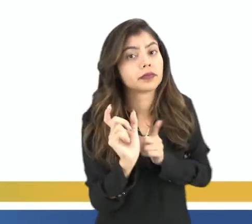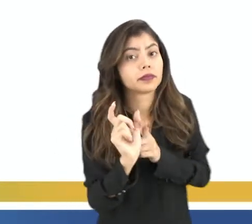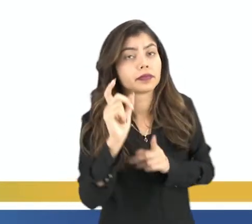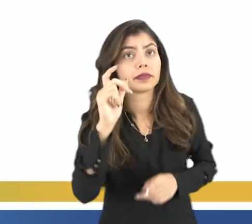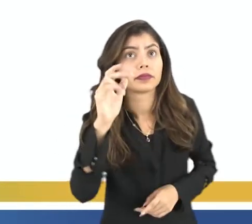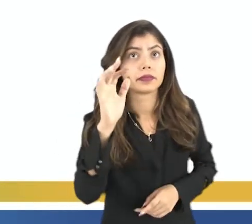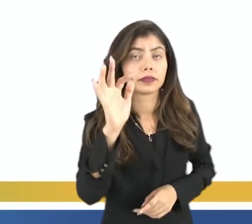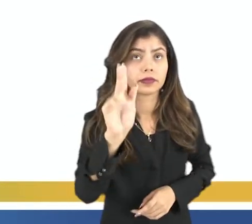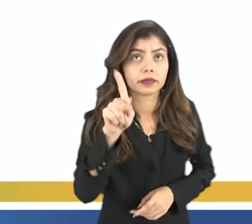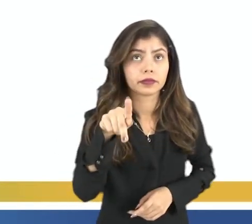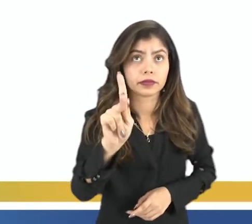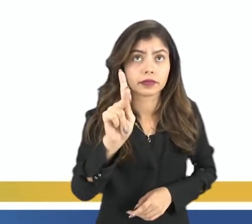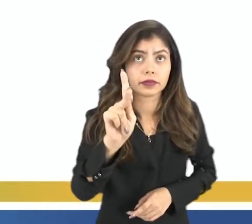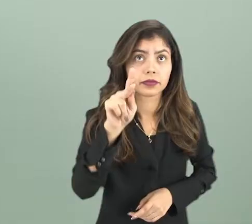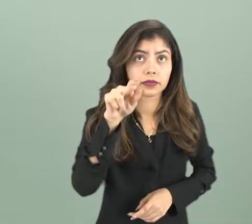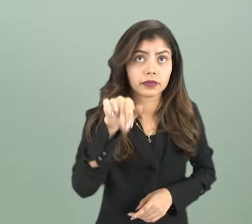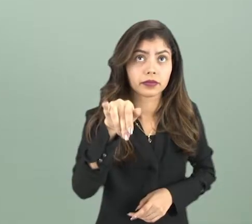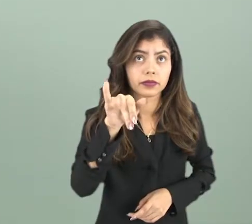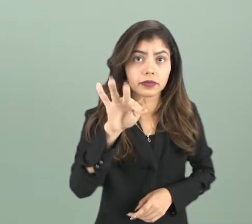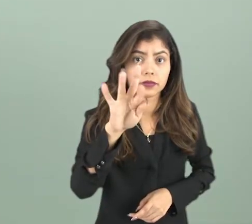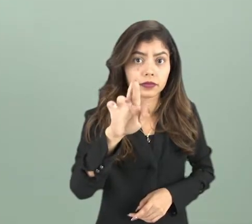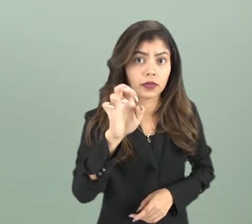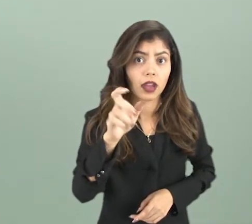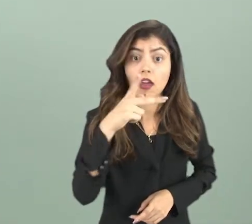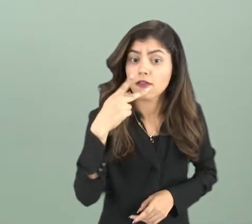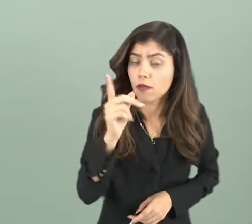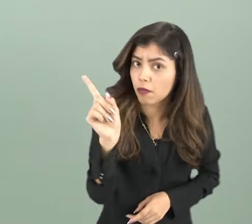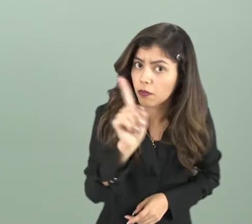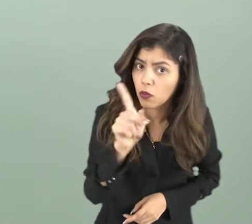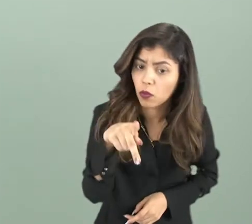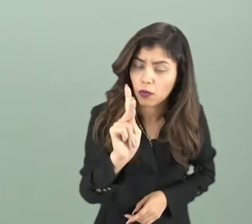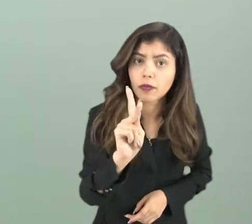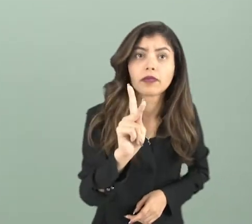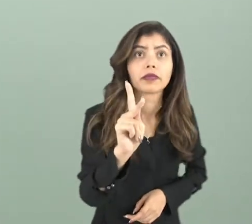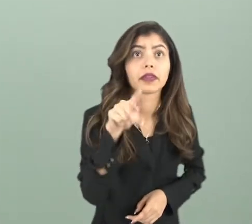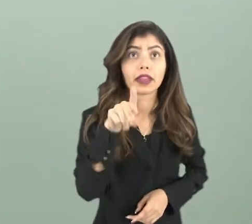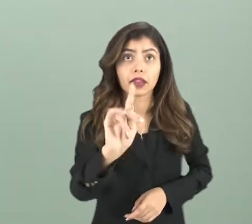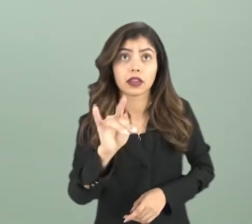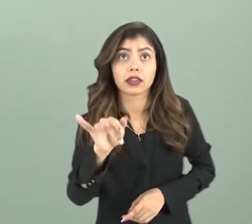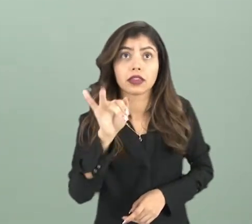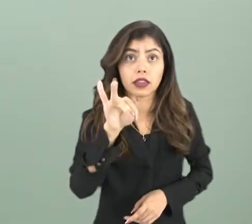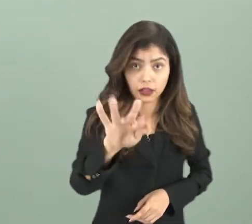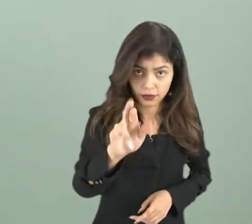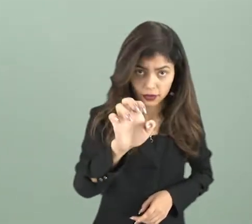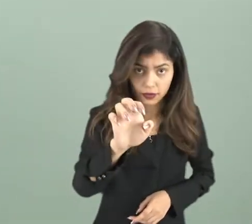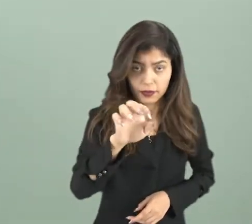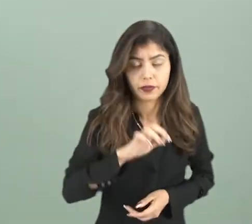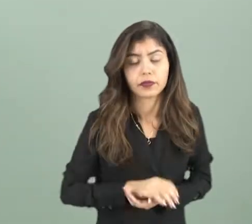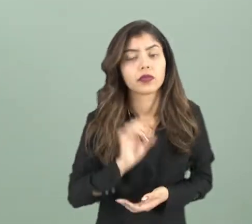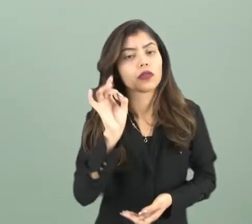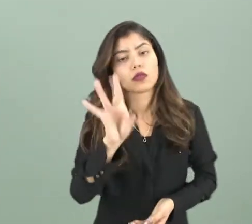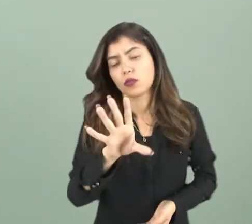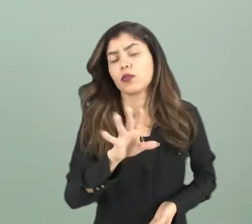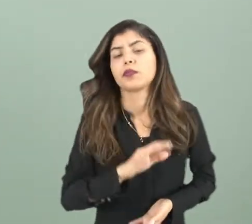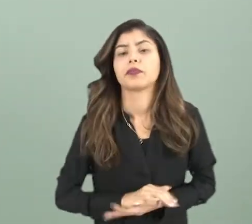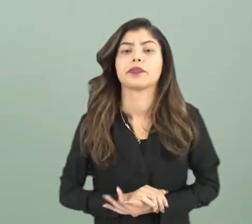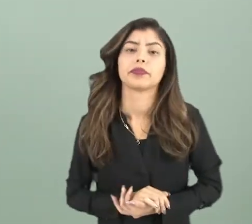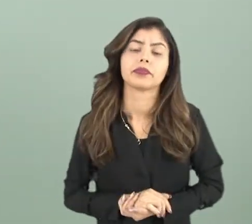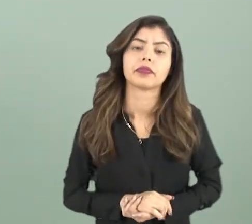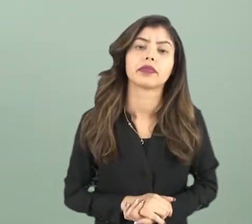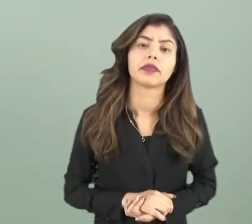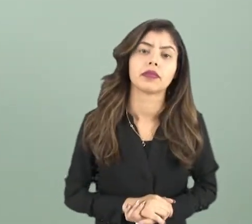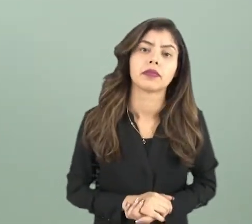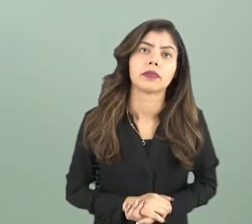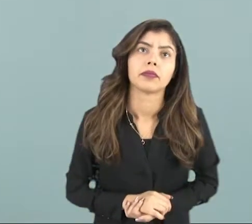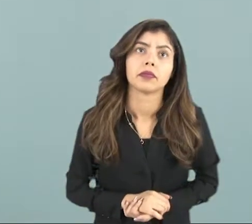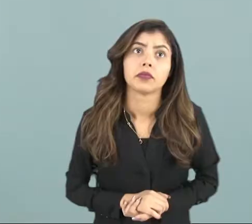última palavra. Esse K a gente não pronuncia, tá bom? Você não vai falar que knife, é só knife, não pronuncia o K. Só